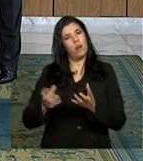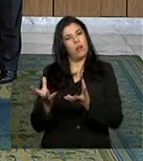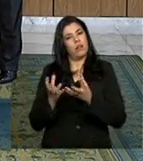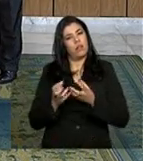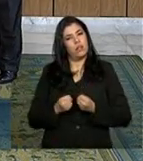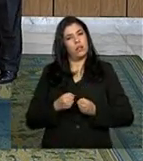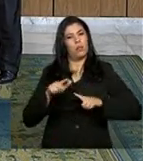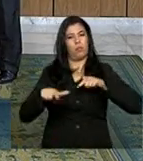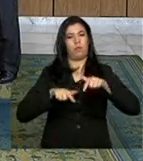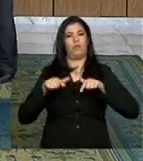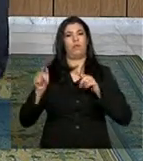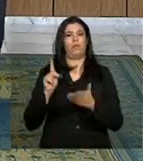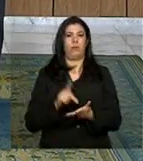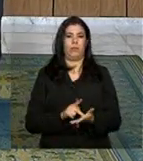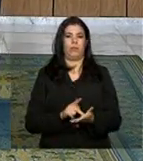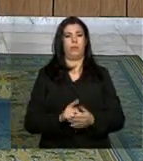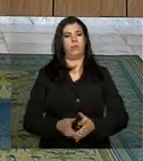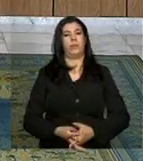sua função.